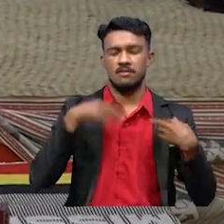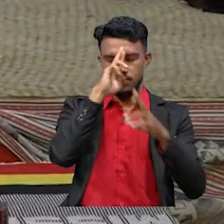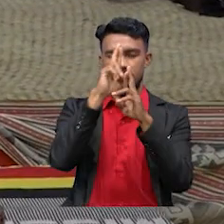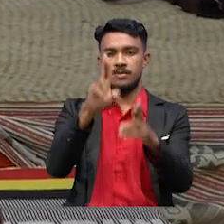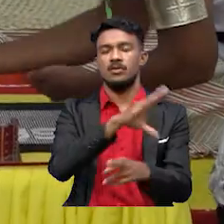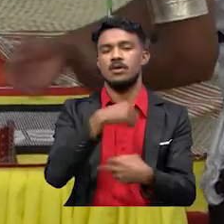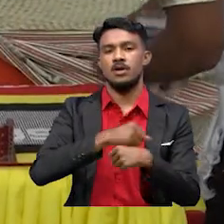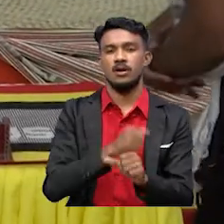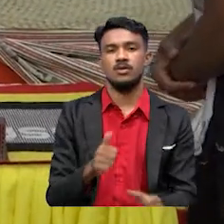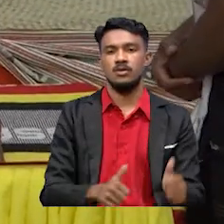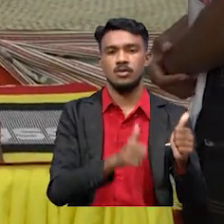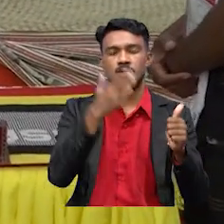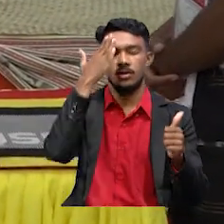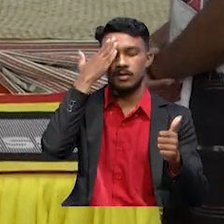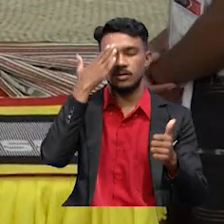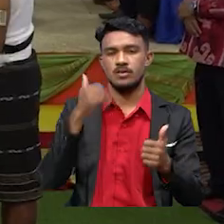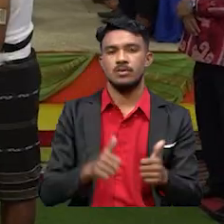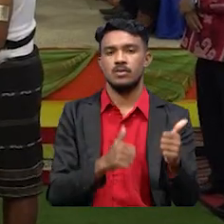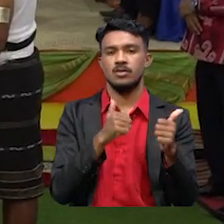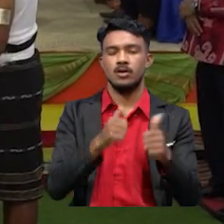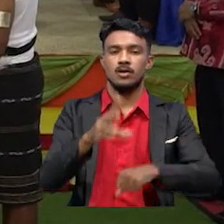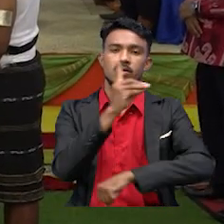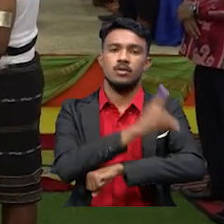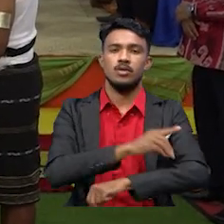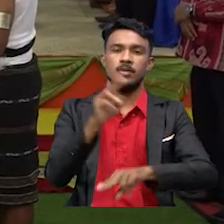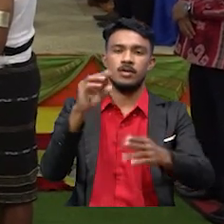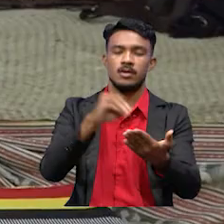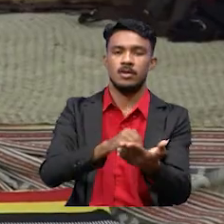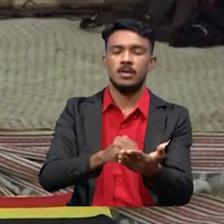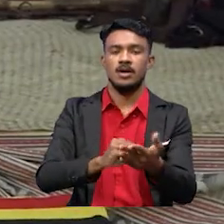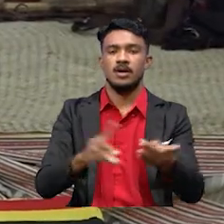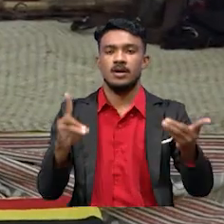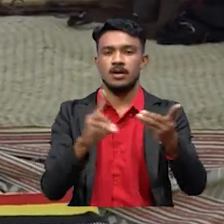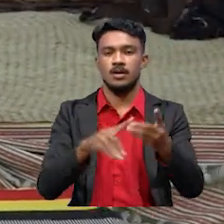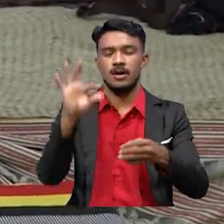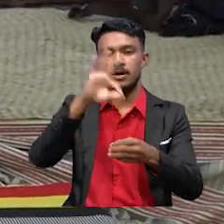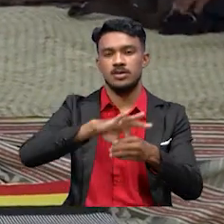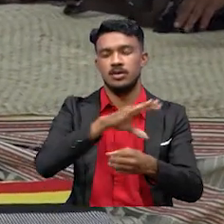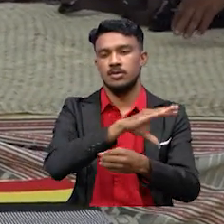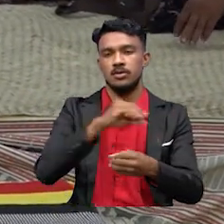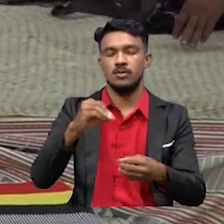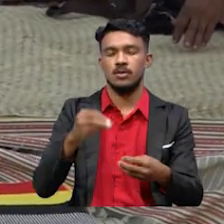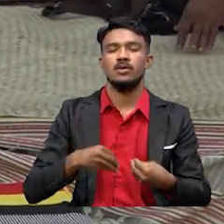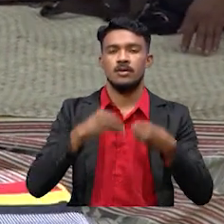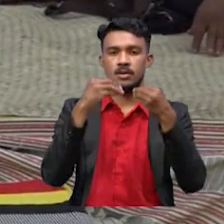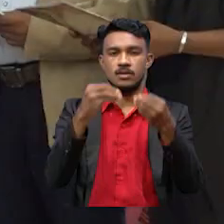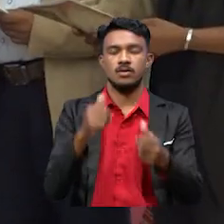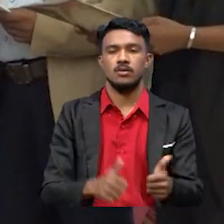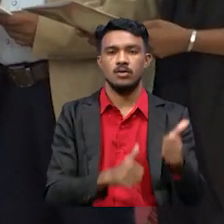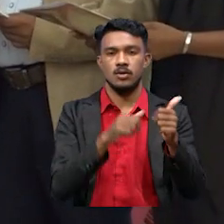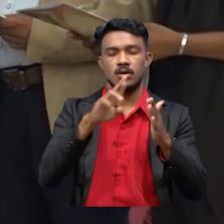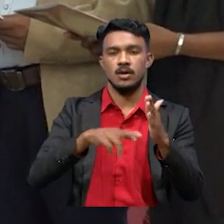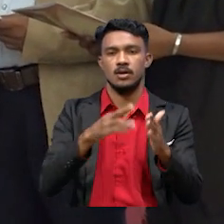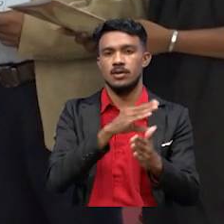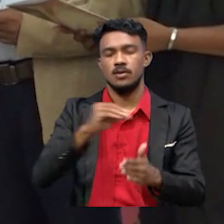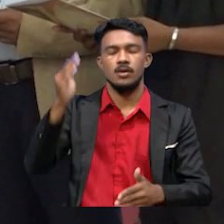no princípio nebe aplica queda susi lorong nebe hatur tiona data ba eleição, no hatu medidas kona ba hatuir banati no princípio